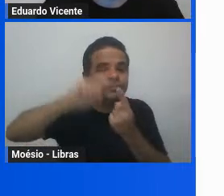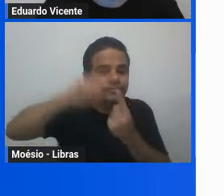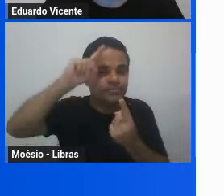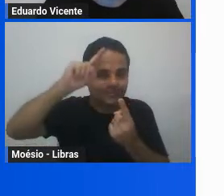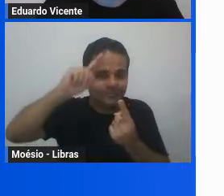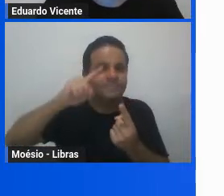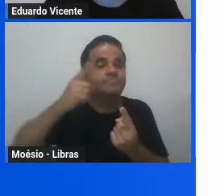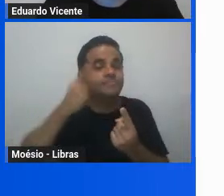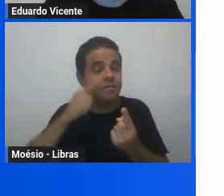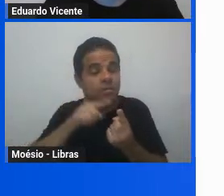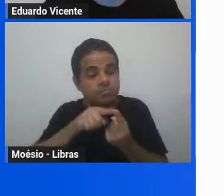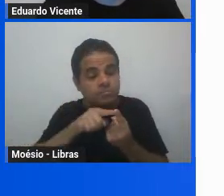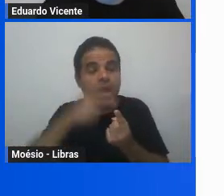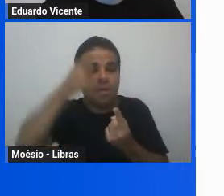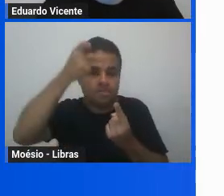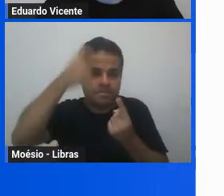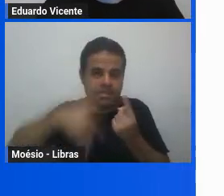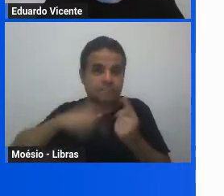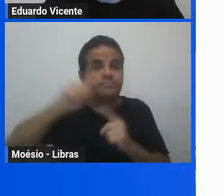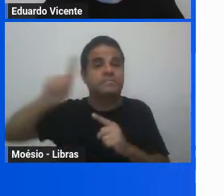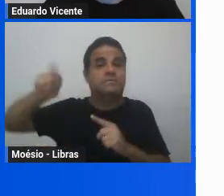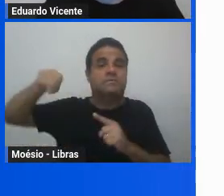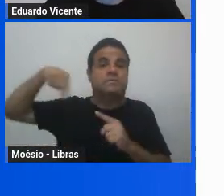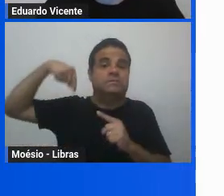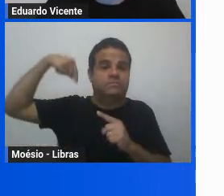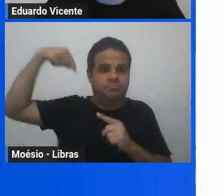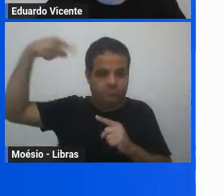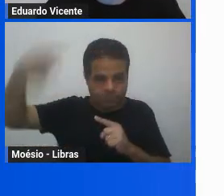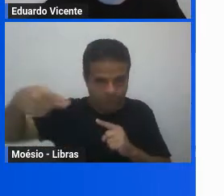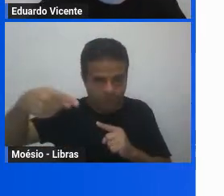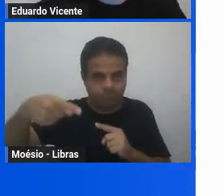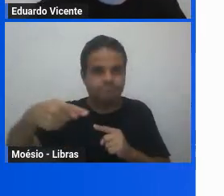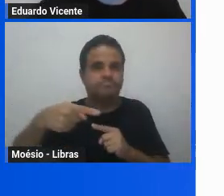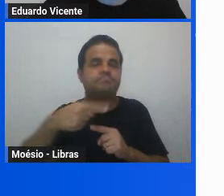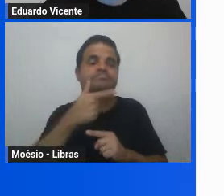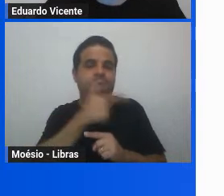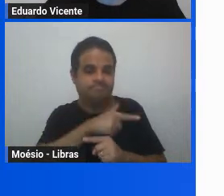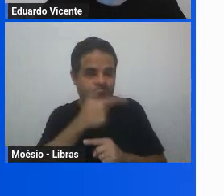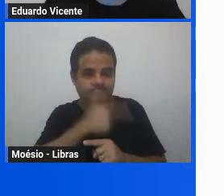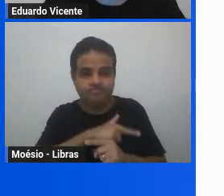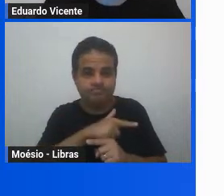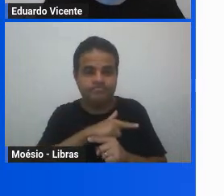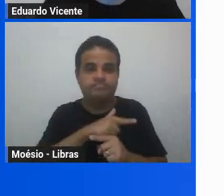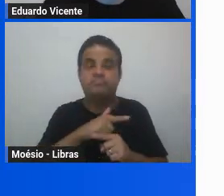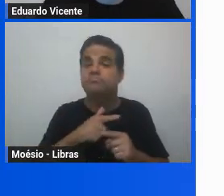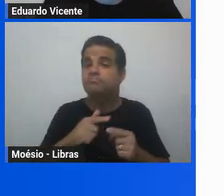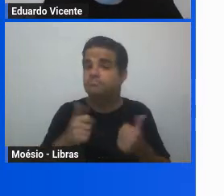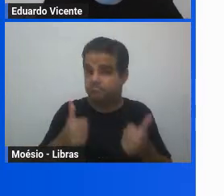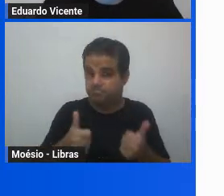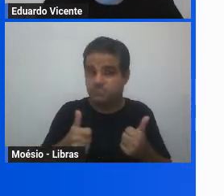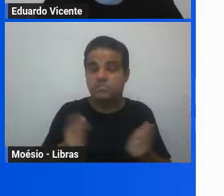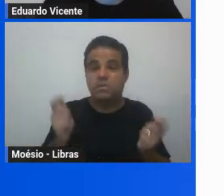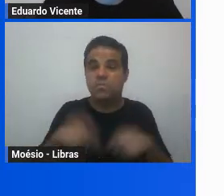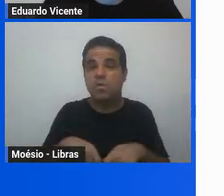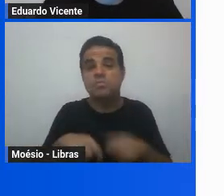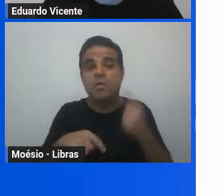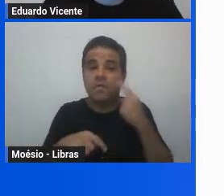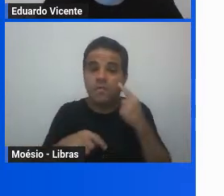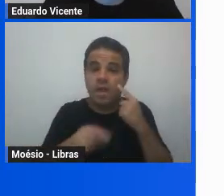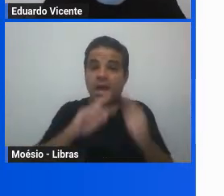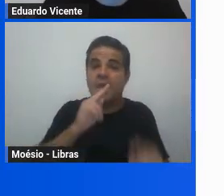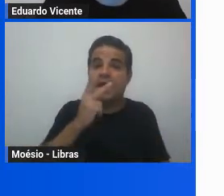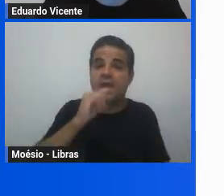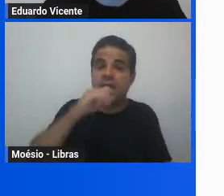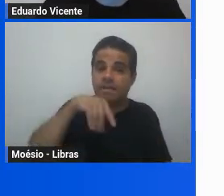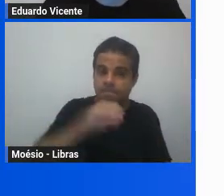dedinho. Após ter esse resultado em mãos, eu posso classificar ele em hipoglicemia de